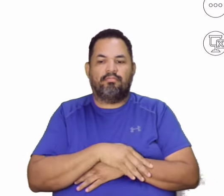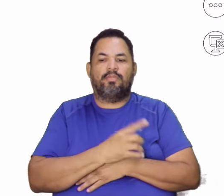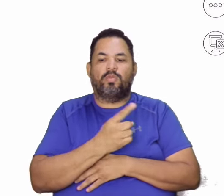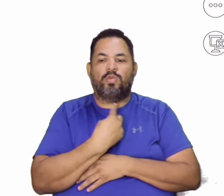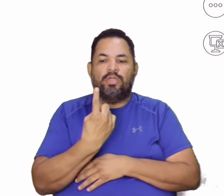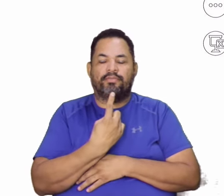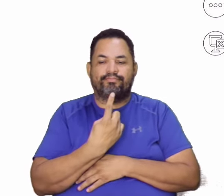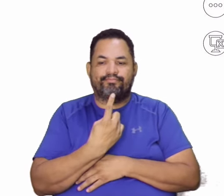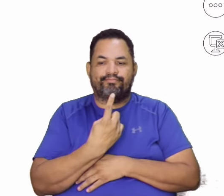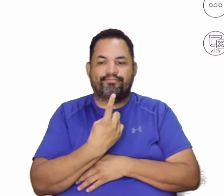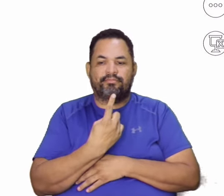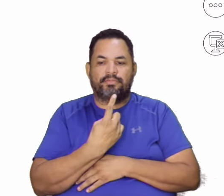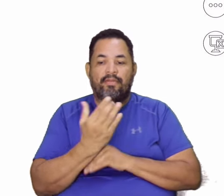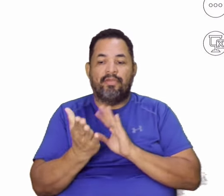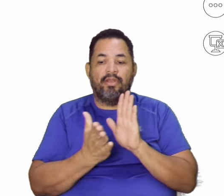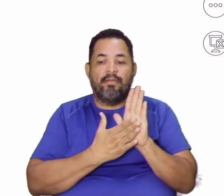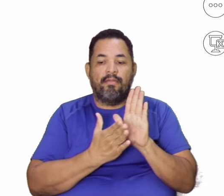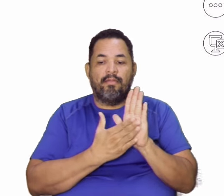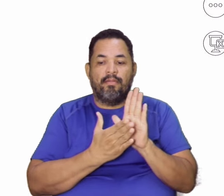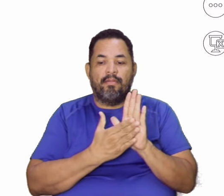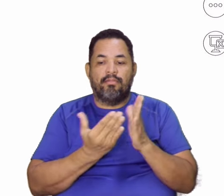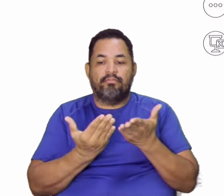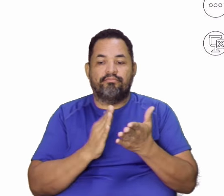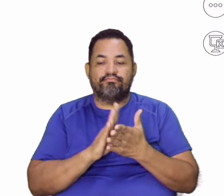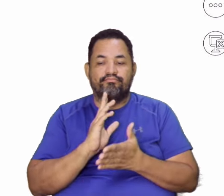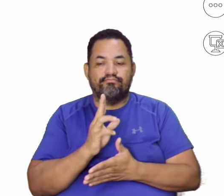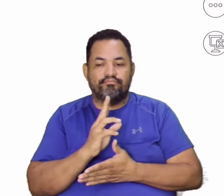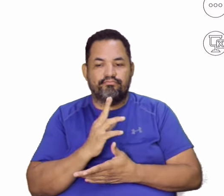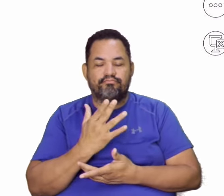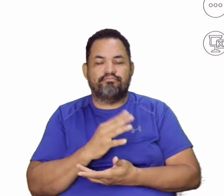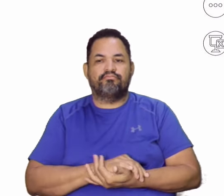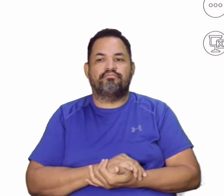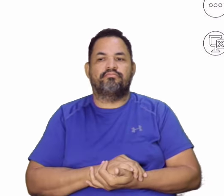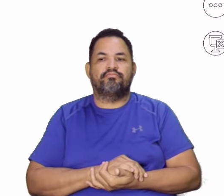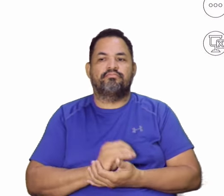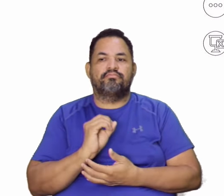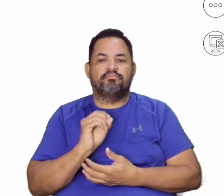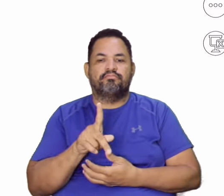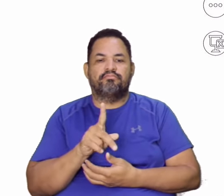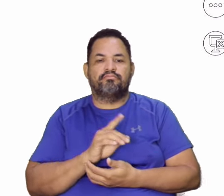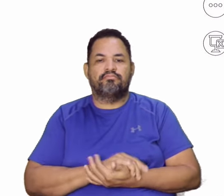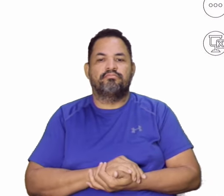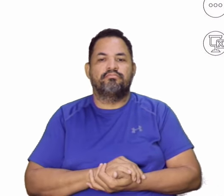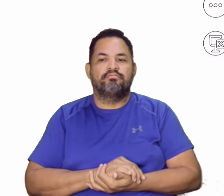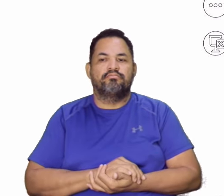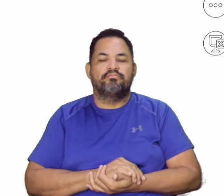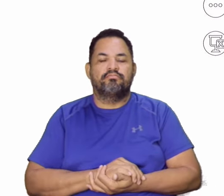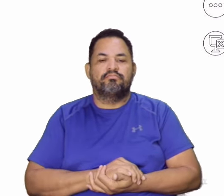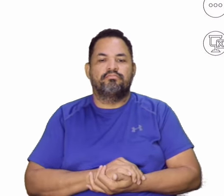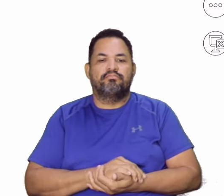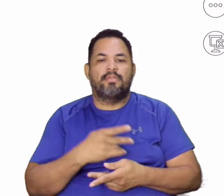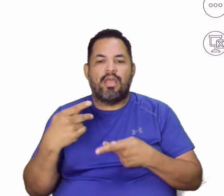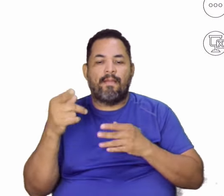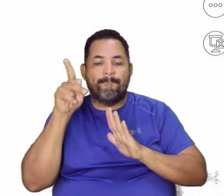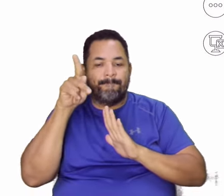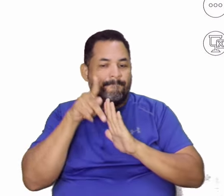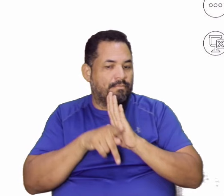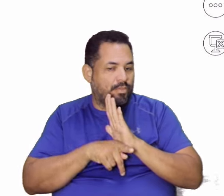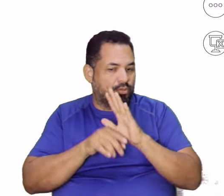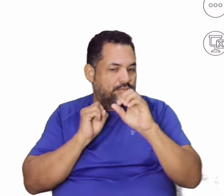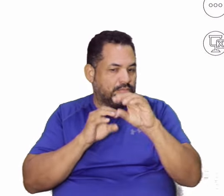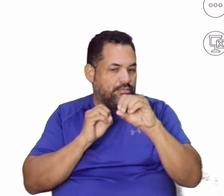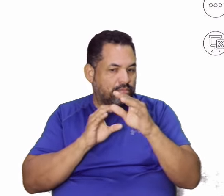fazendo uma eu tô fazendo aqui uma proposta né o tempo todo ali levando a vocês ok então vamos lá em um projeto de educação